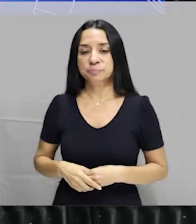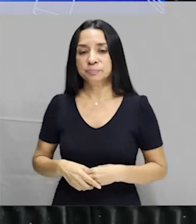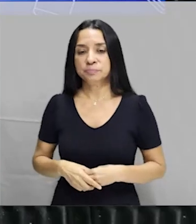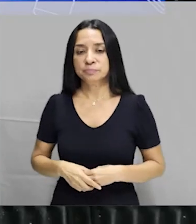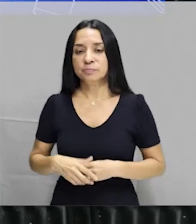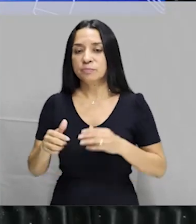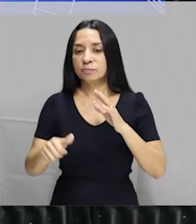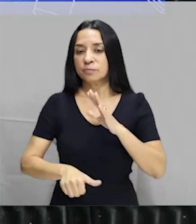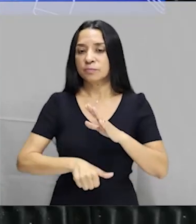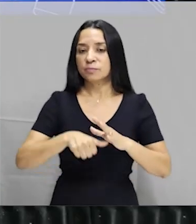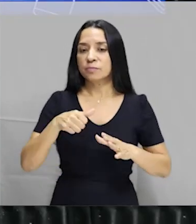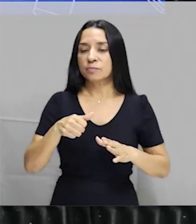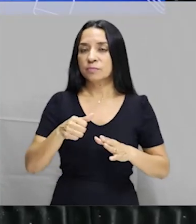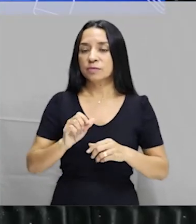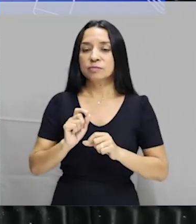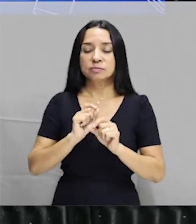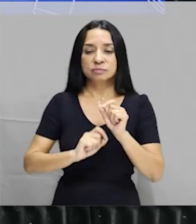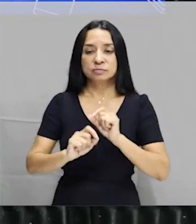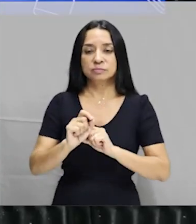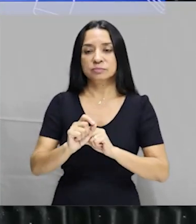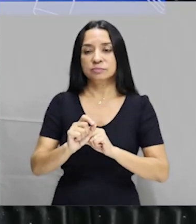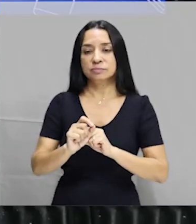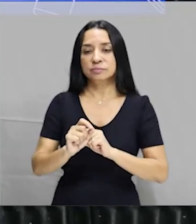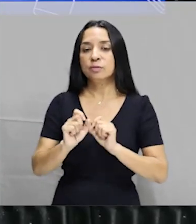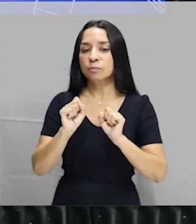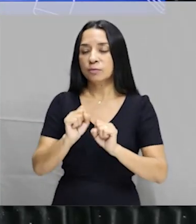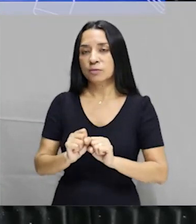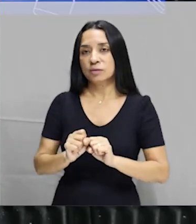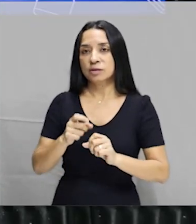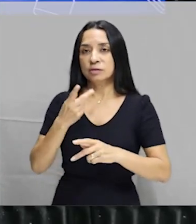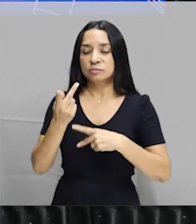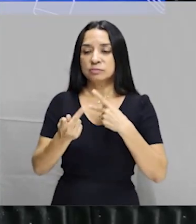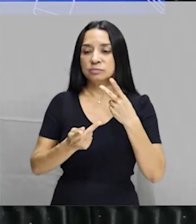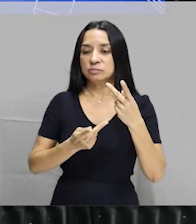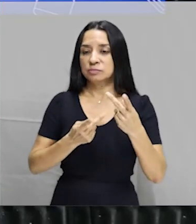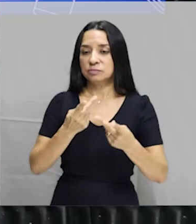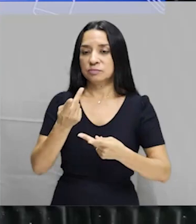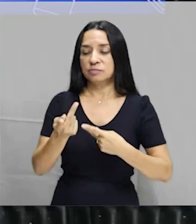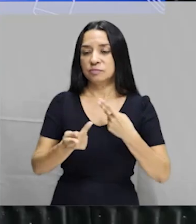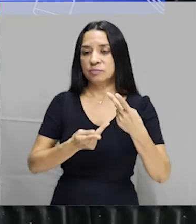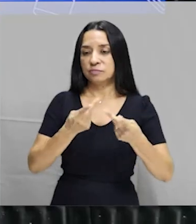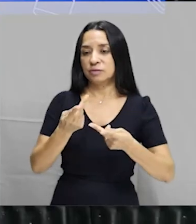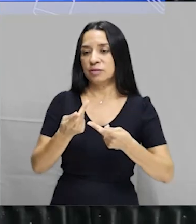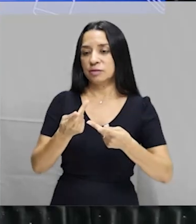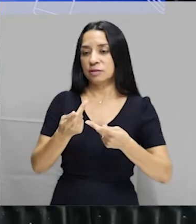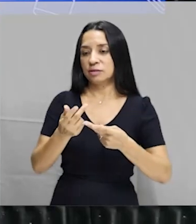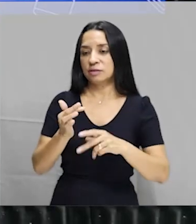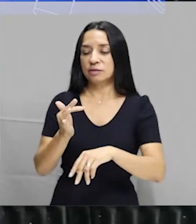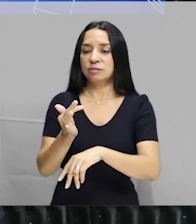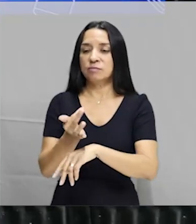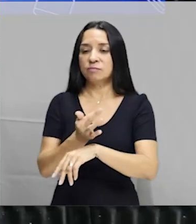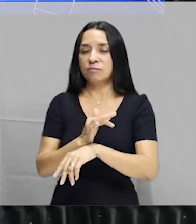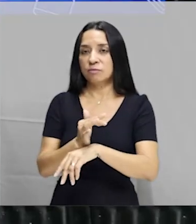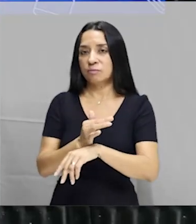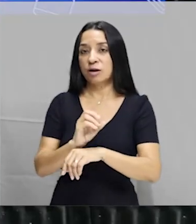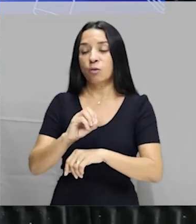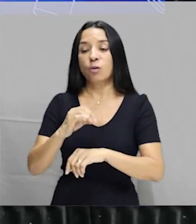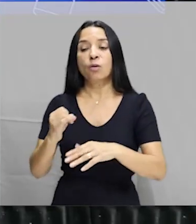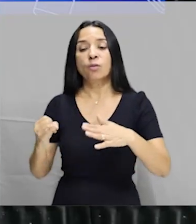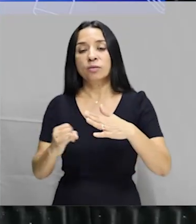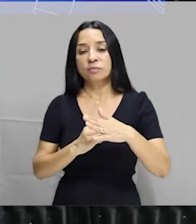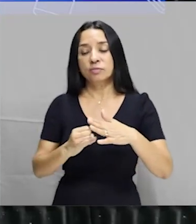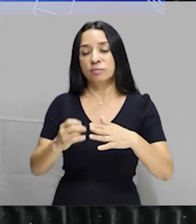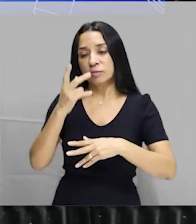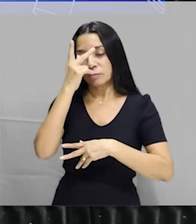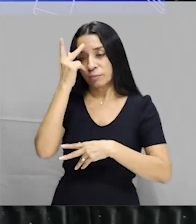primeiro passo, como nós vimos, podemos estabelecer uma conversa formal ou informal com